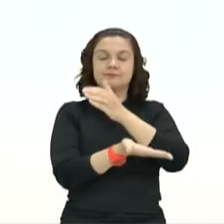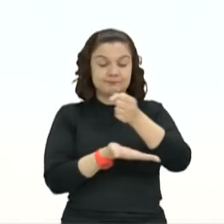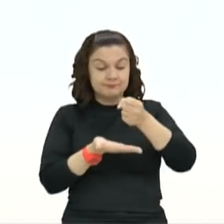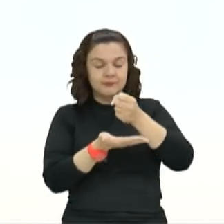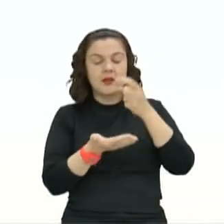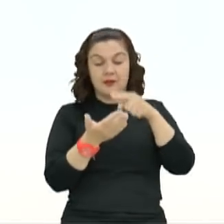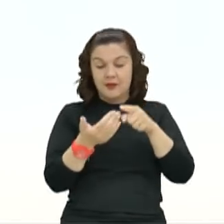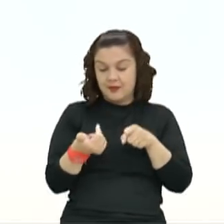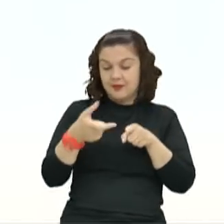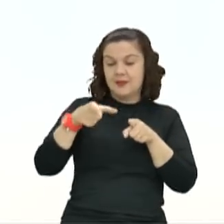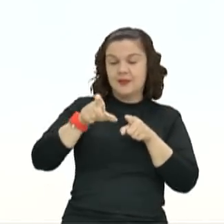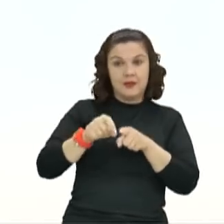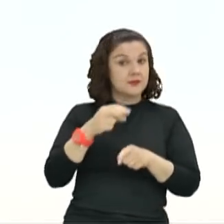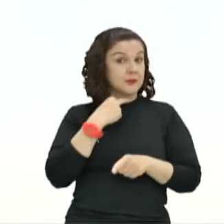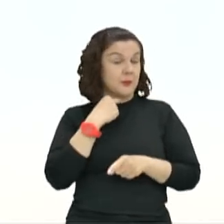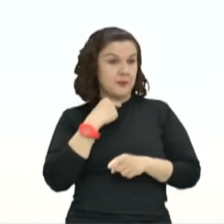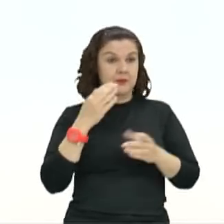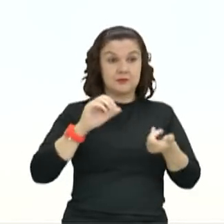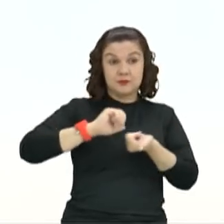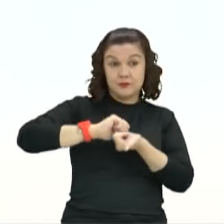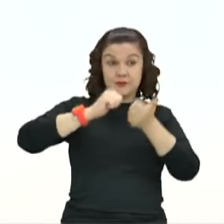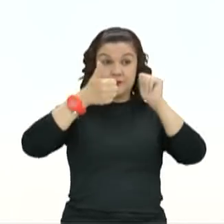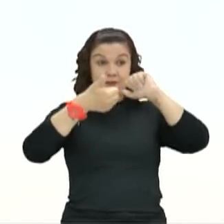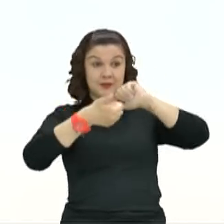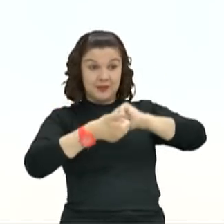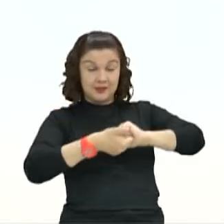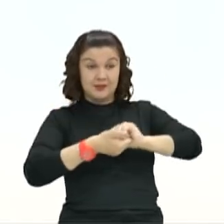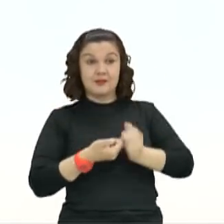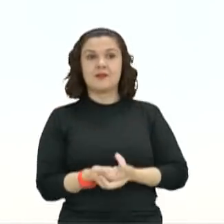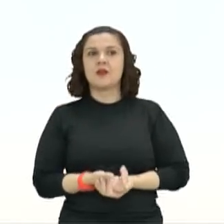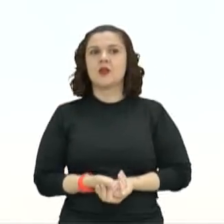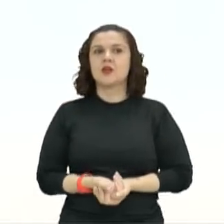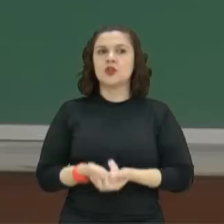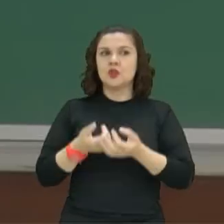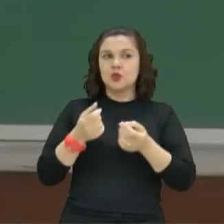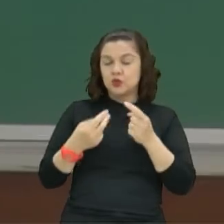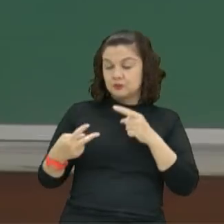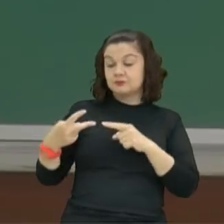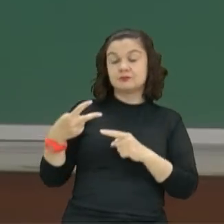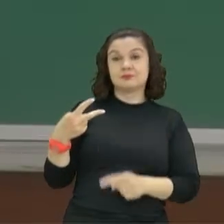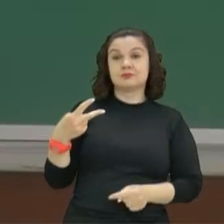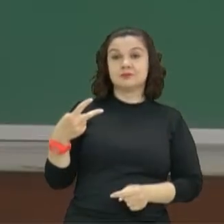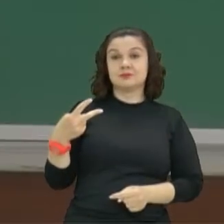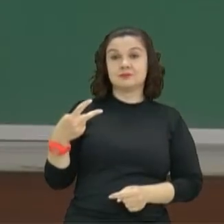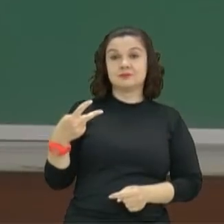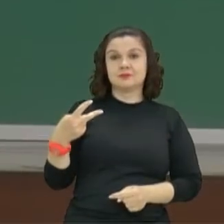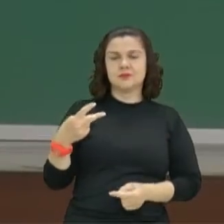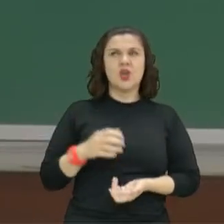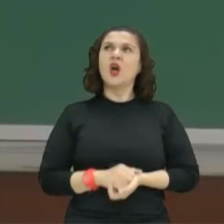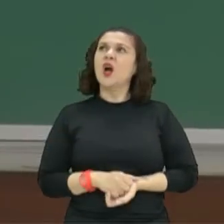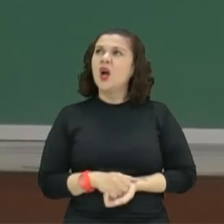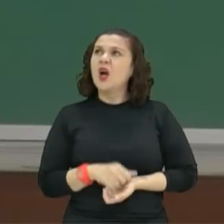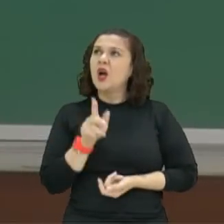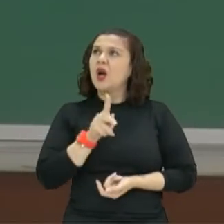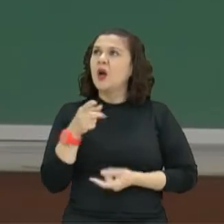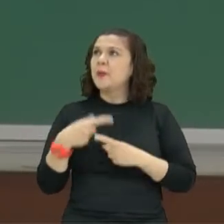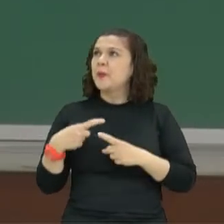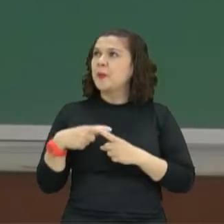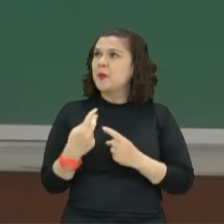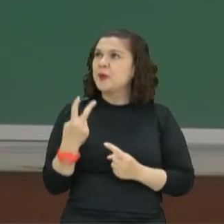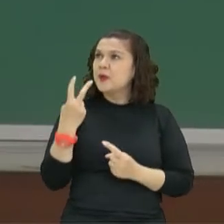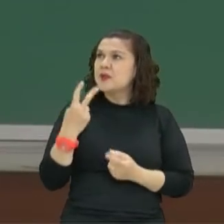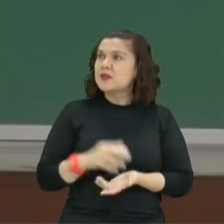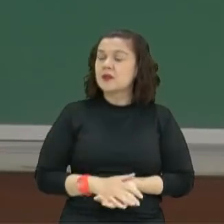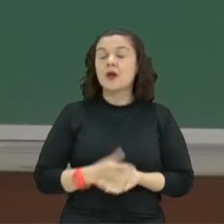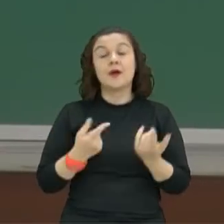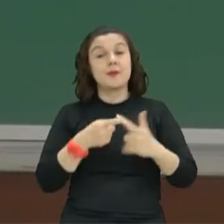que estava na base 10? Então, simplesmente, eu vou colocar tudo na base 2. Ó, professor, mas por que na base